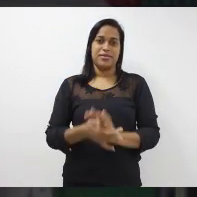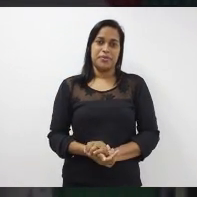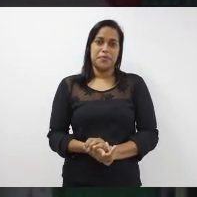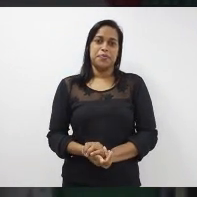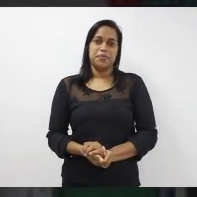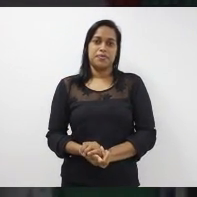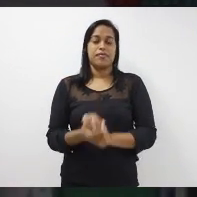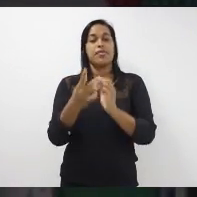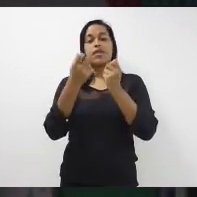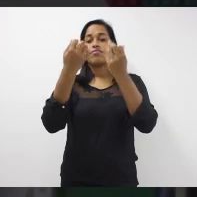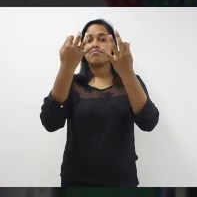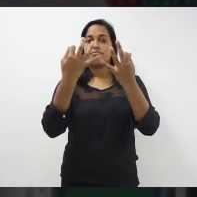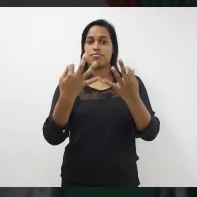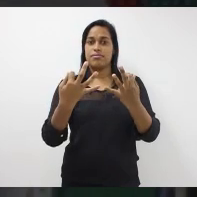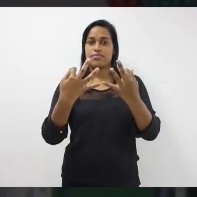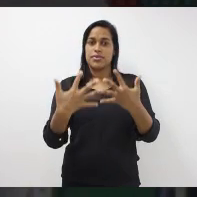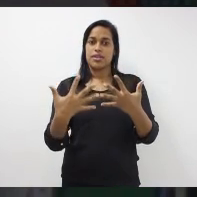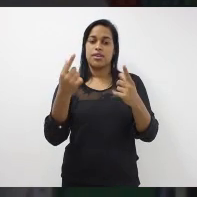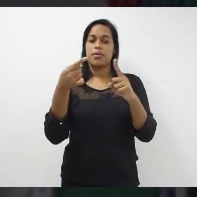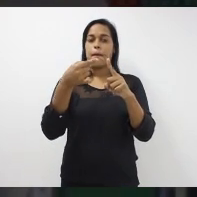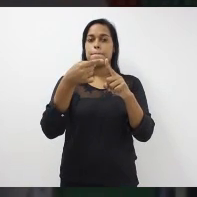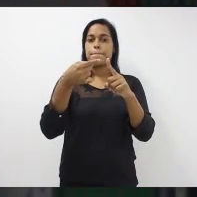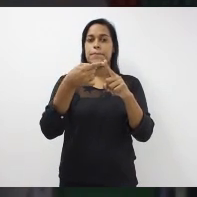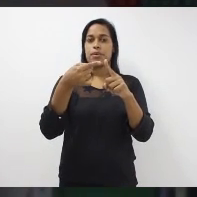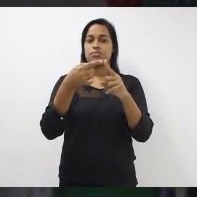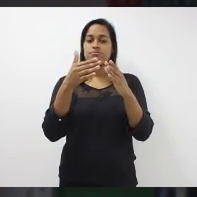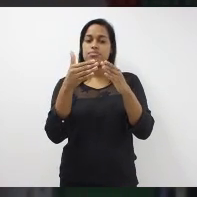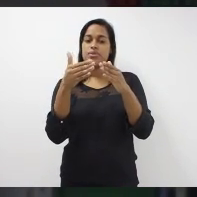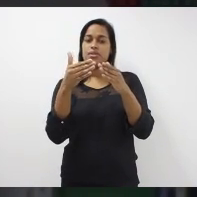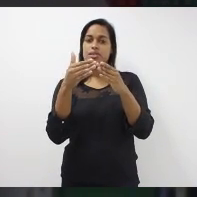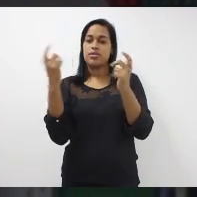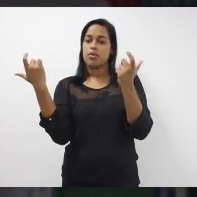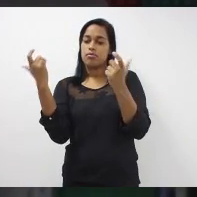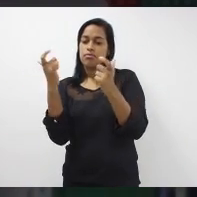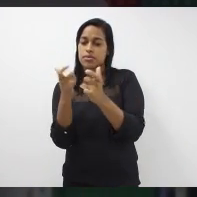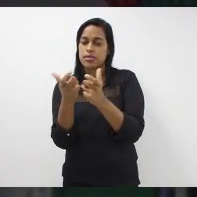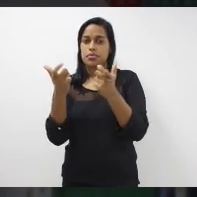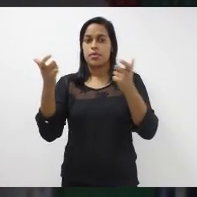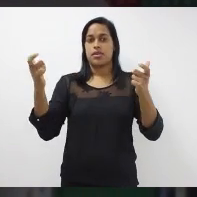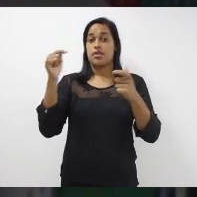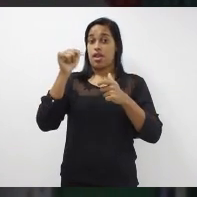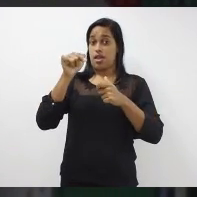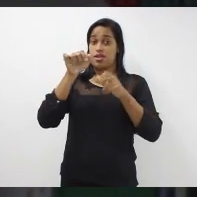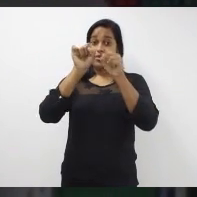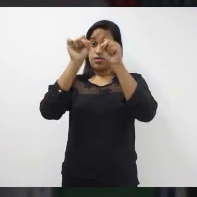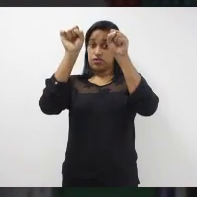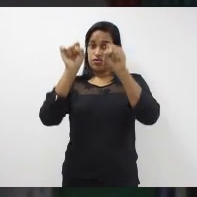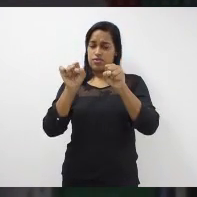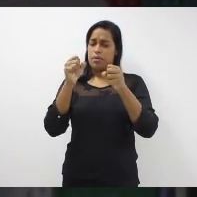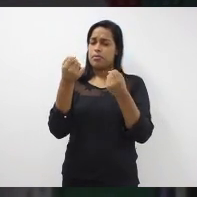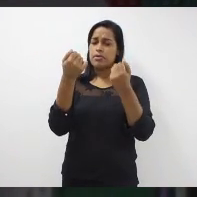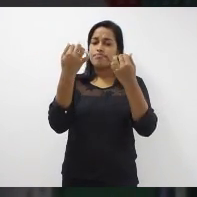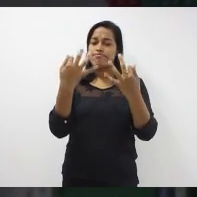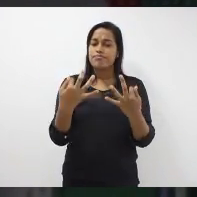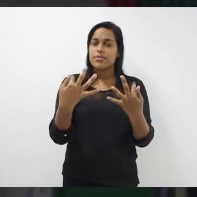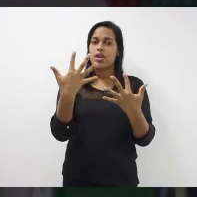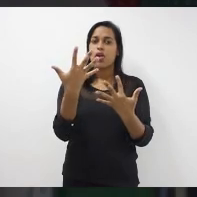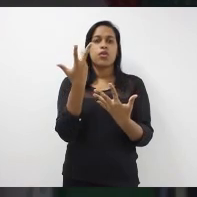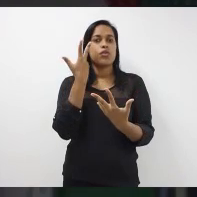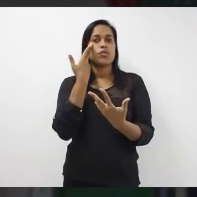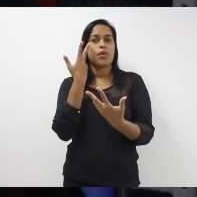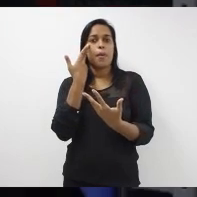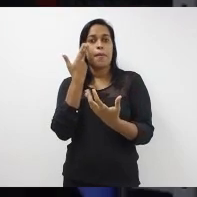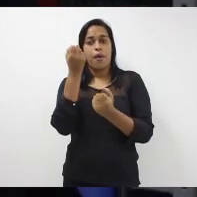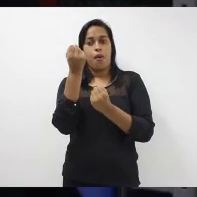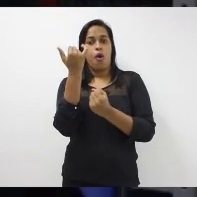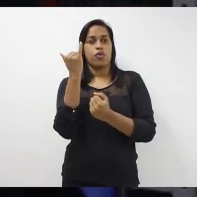Falando do sistema de ponto de pedido mínimo e máximo. Esse sistema é considerado um dos mais comuns sistemas de